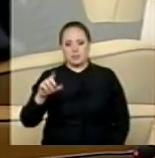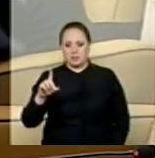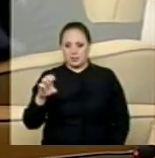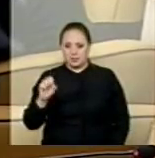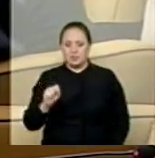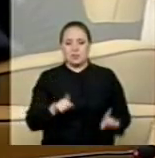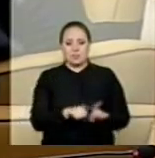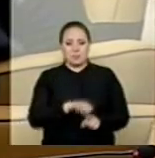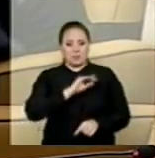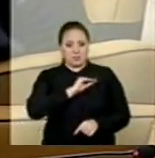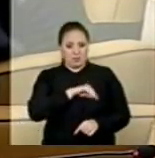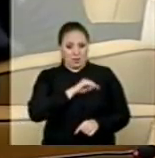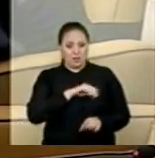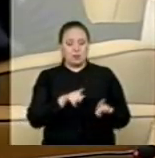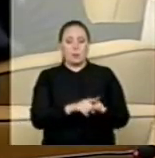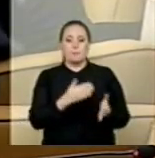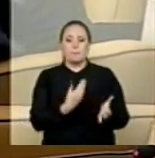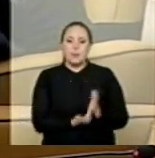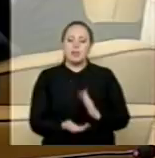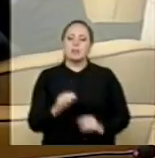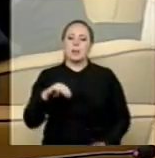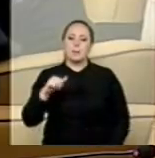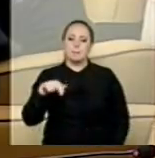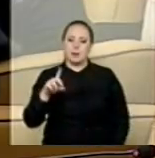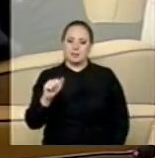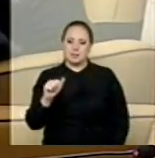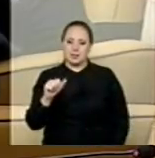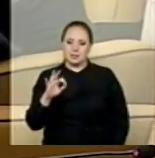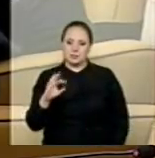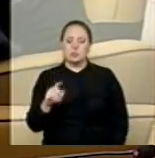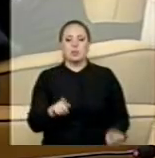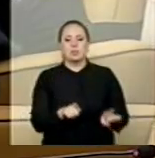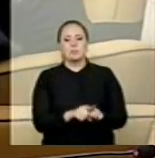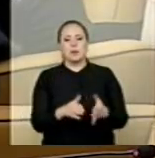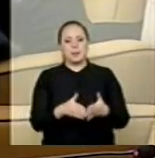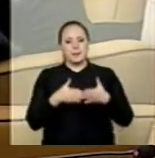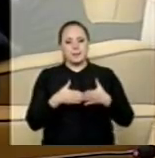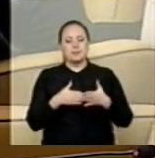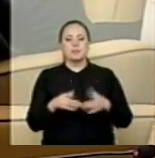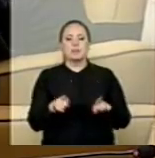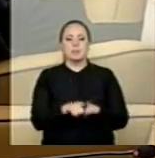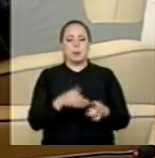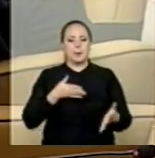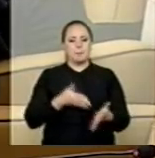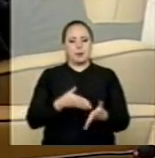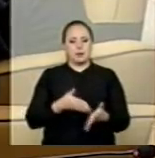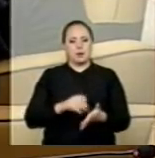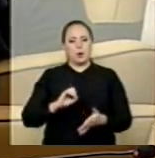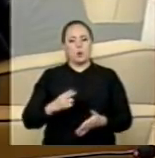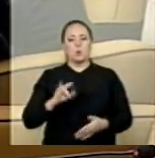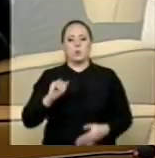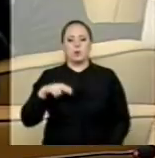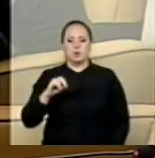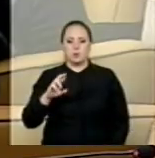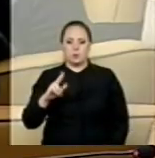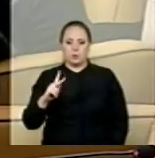remuneração, perda de mandato, licença, impedimentos e incorporação às